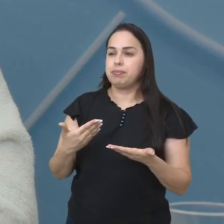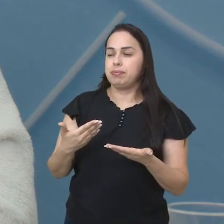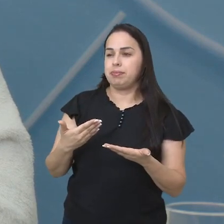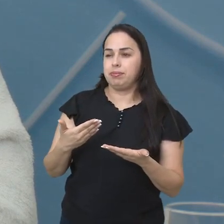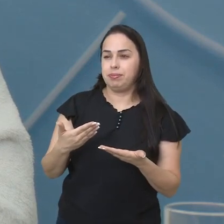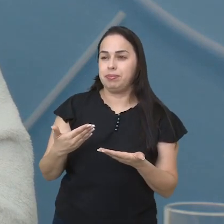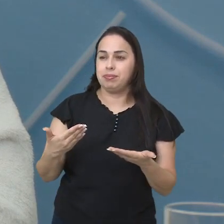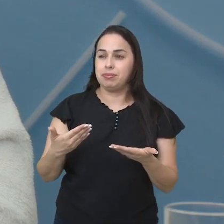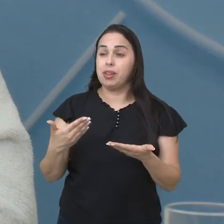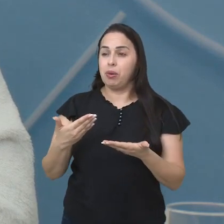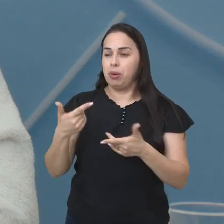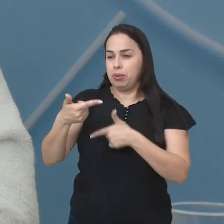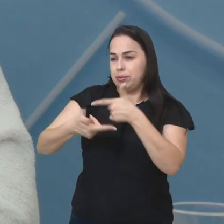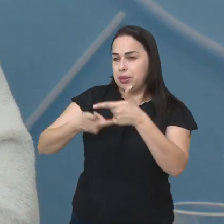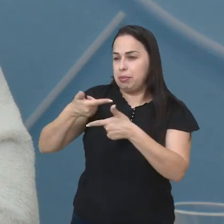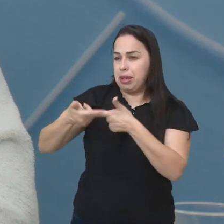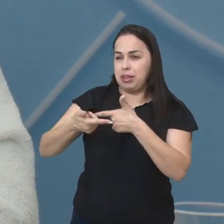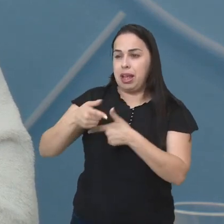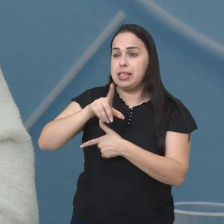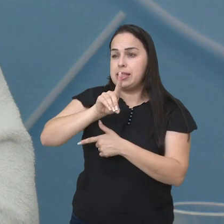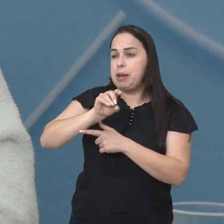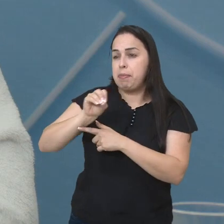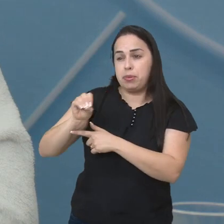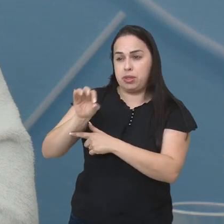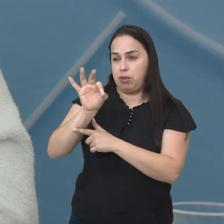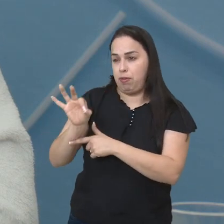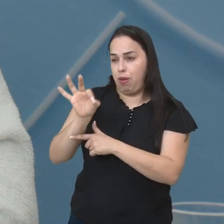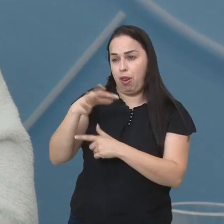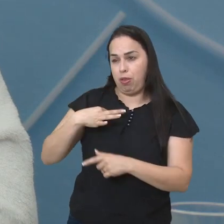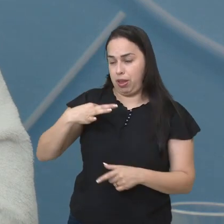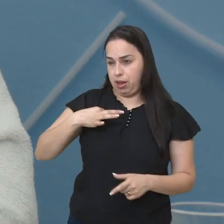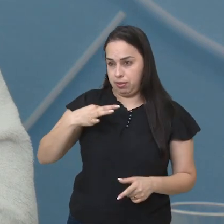praticamente o trabalho é 100% voluntário,